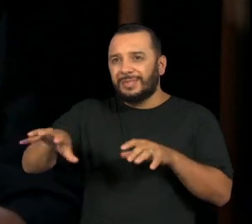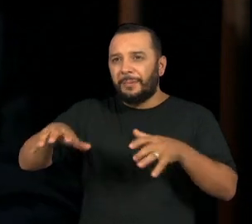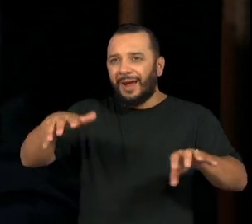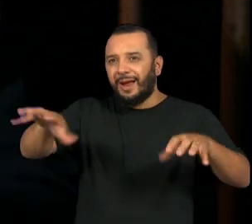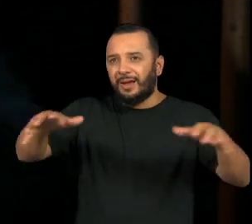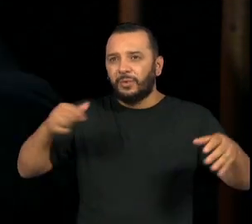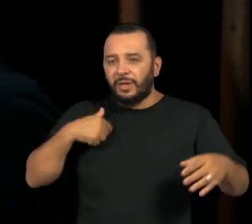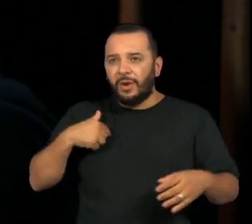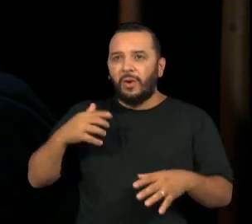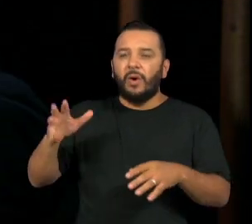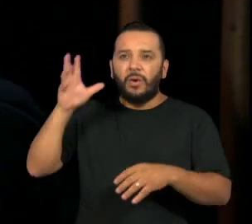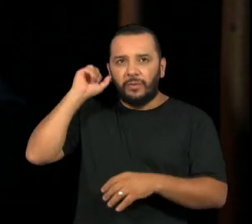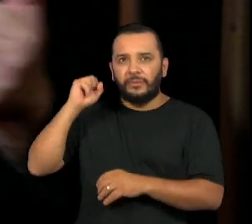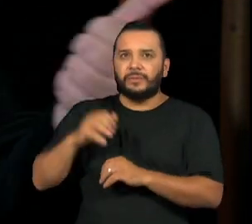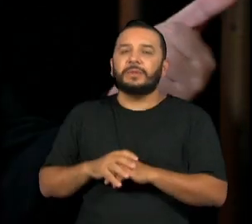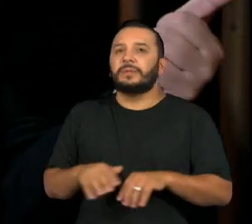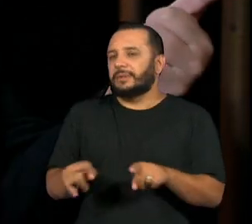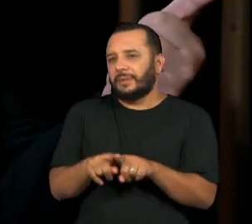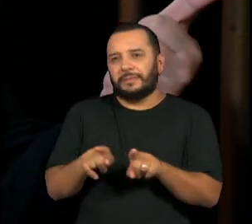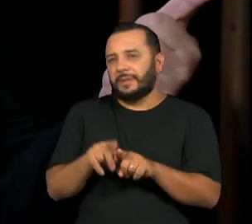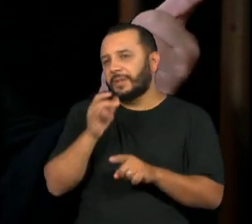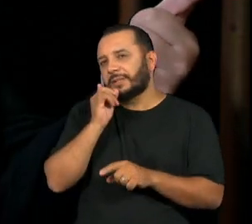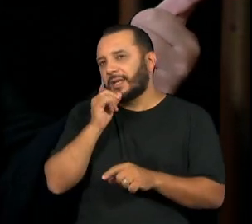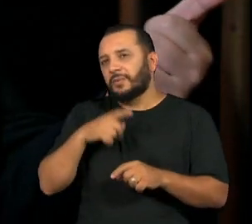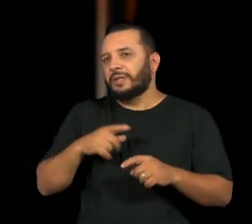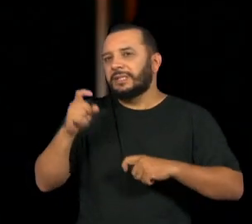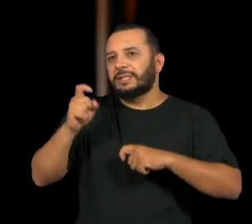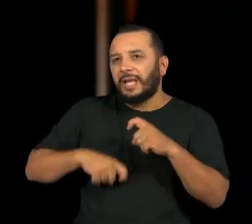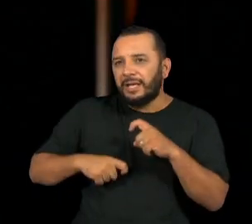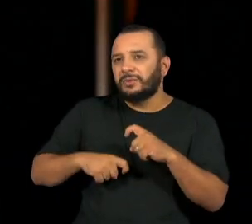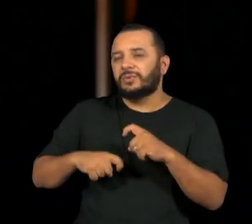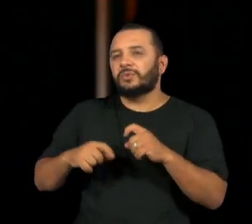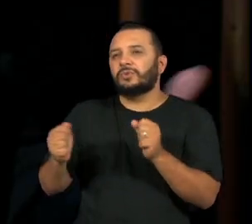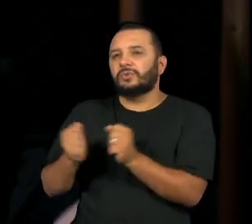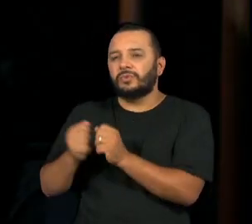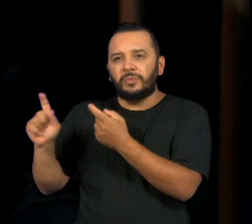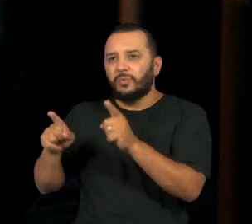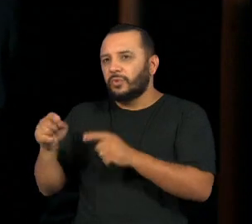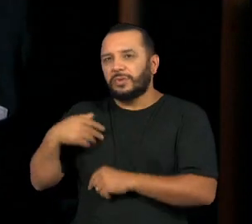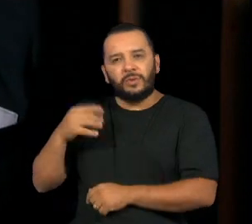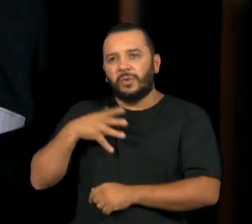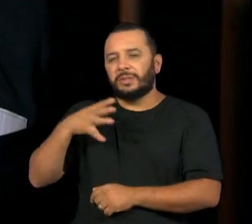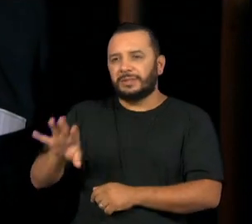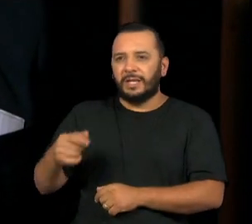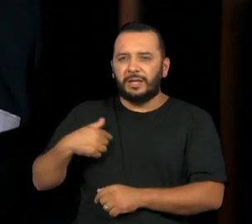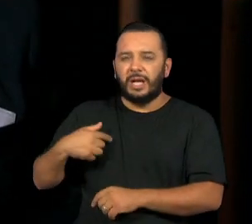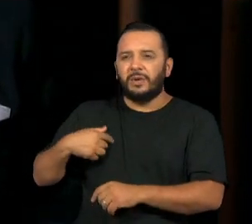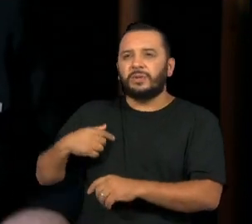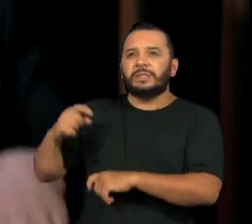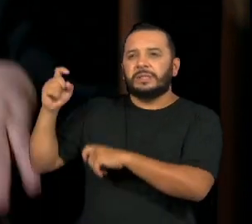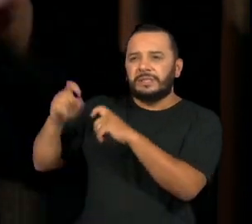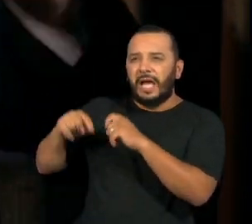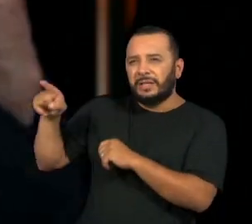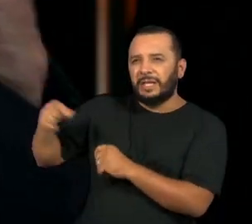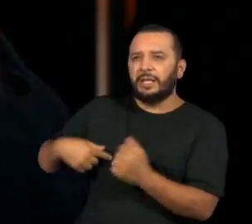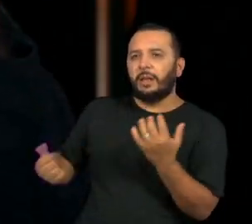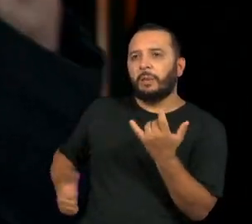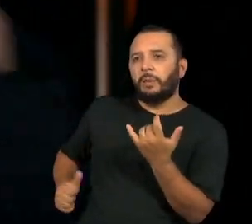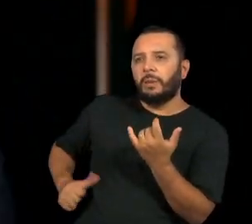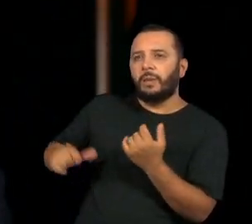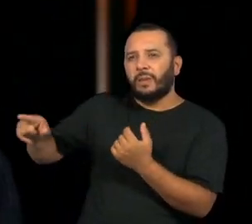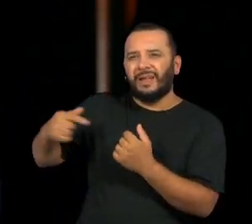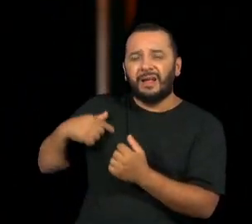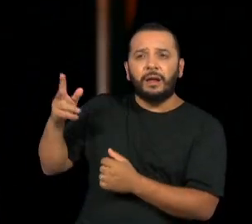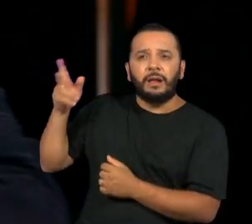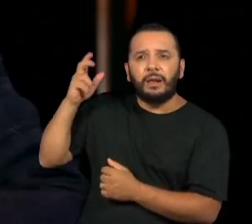Coisas ruins. Transar escutando música eu não consigo. Por quê? Porque eu começo a escutar o baixo, falo, puta, eu não gostaria o baixo assim. Começa a ficar fazendo